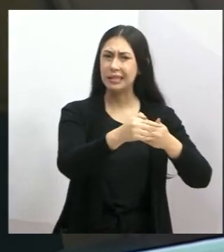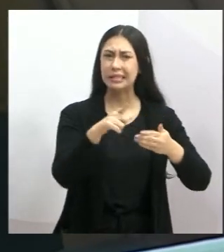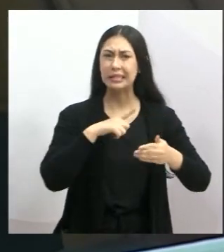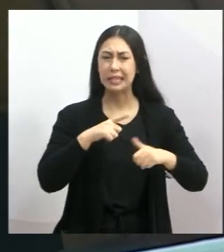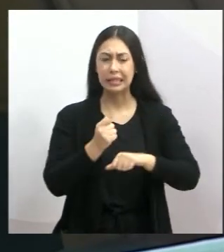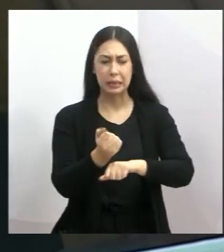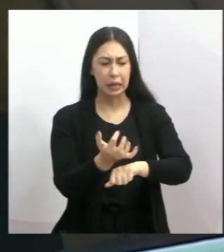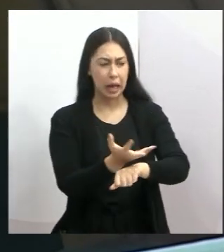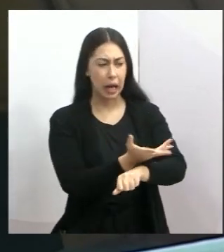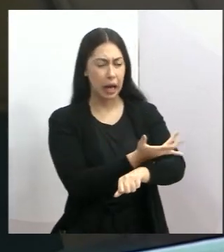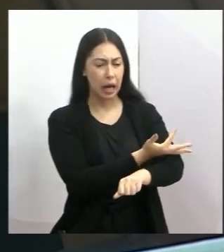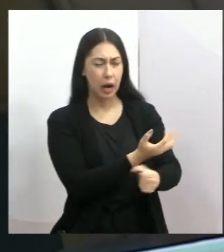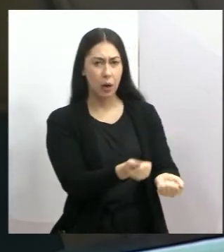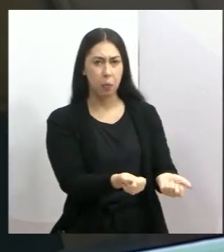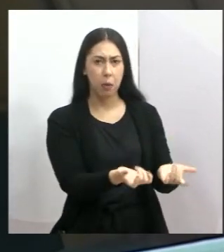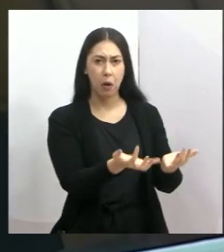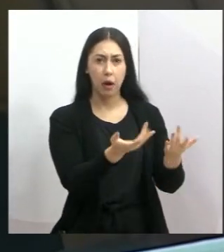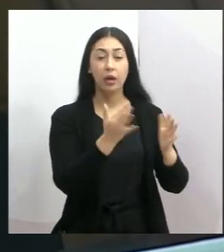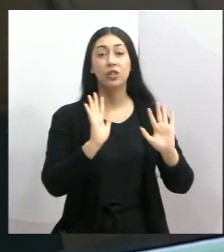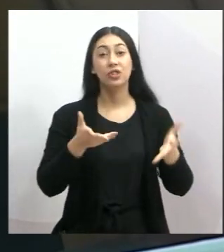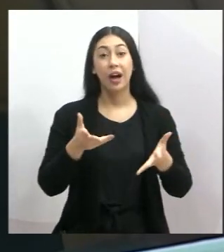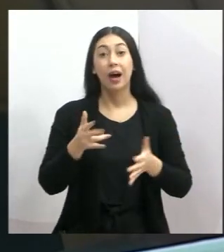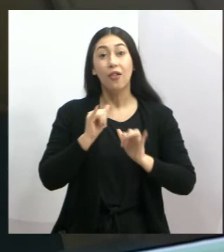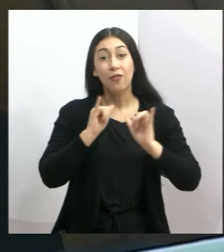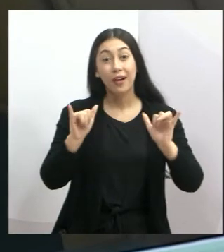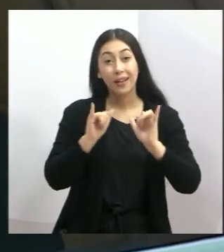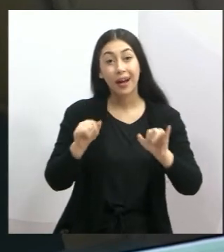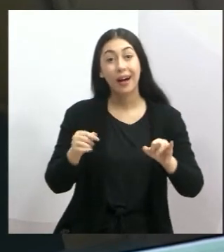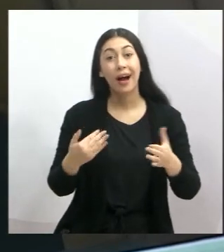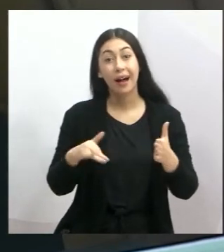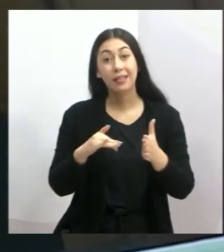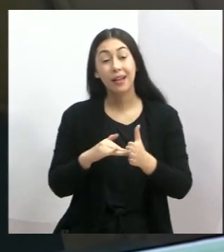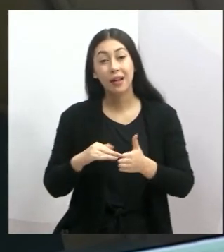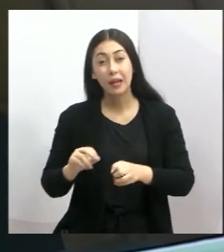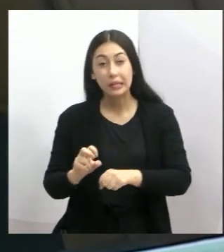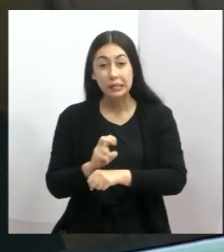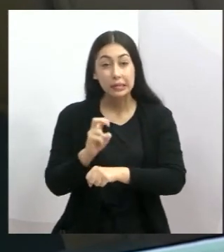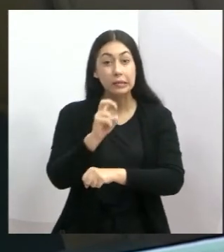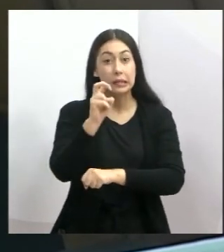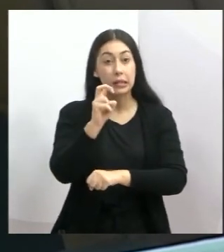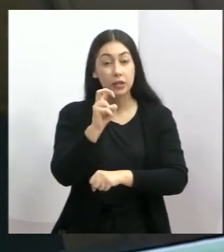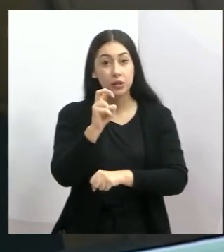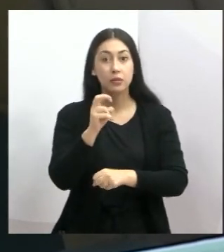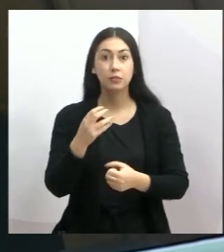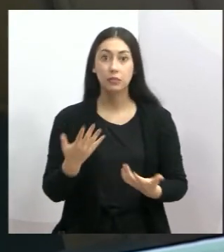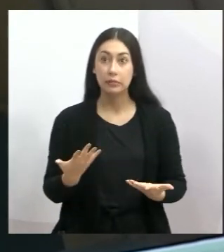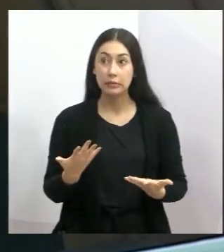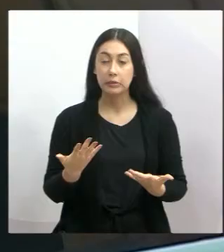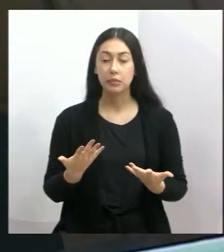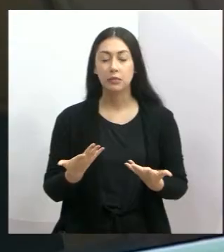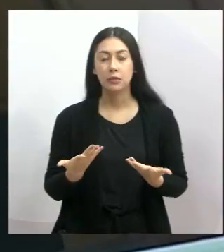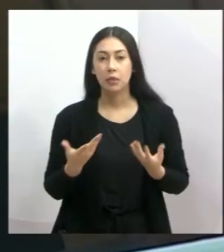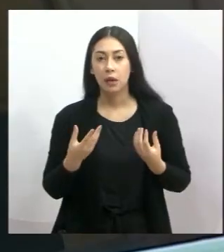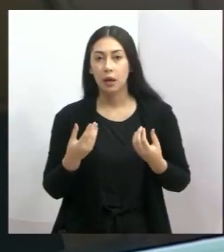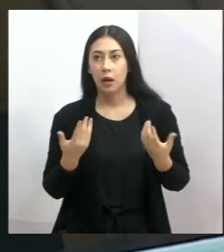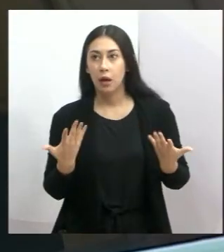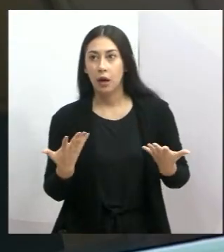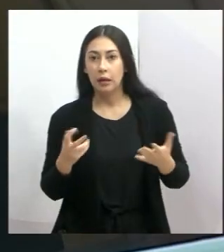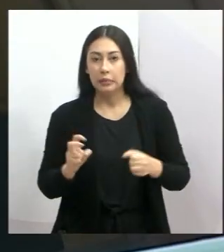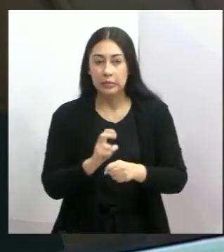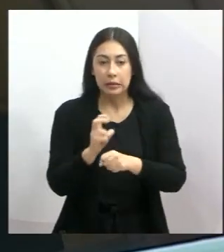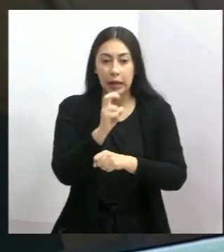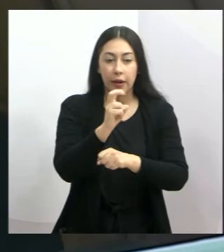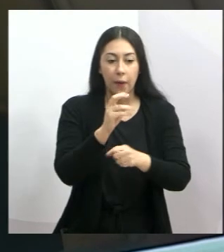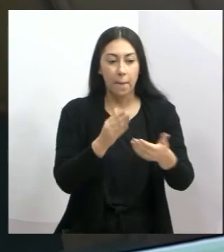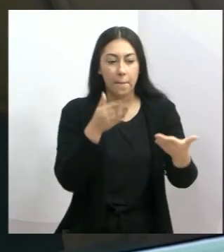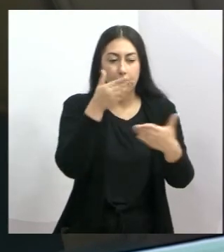mato já tem já até relato de cobras que apareceu na creche que já existe então não tem como né na cobra que